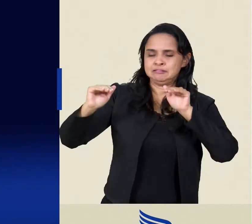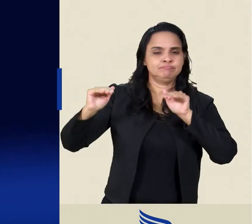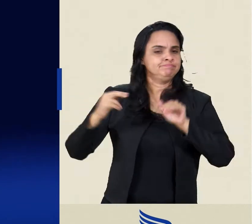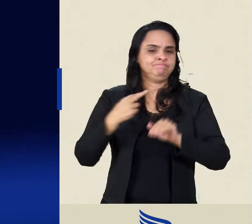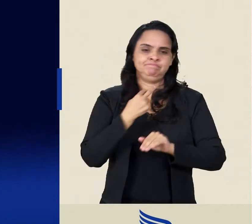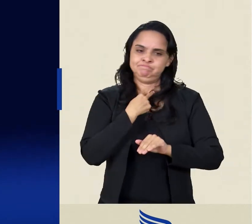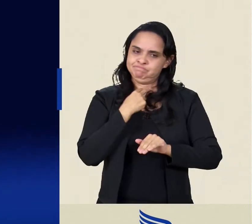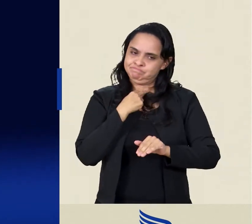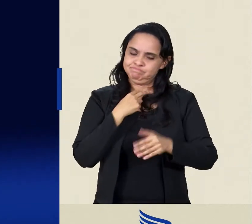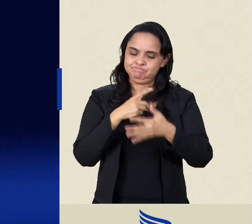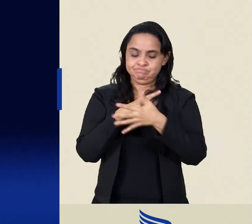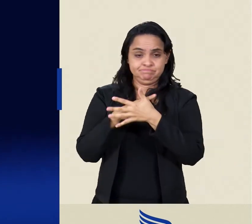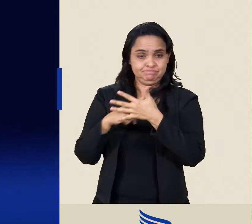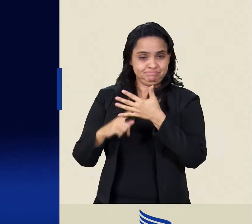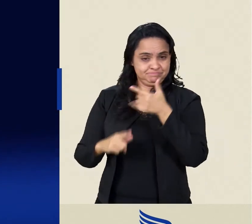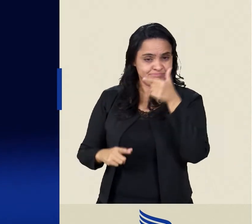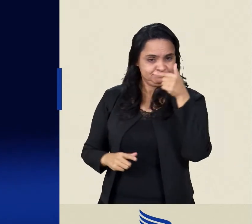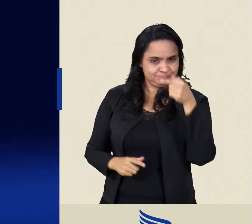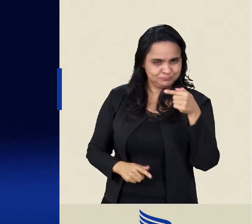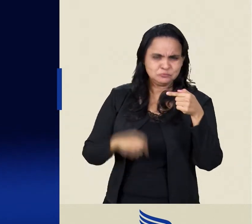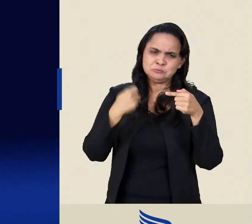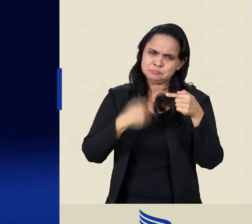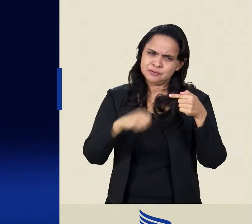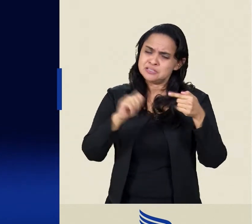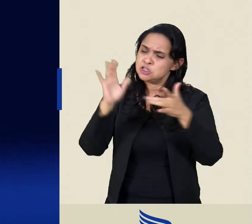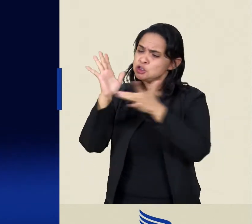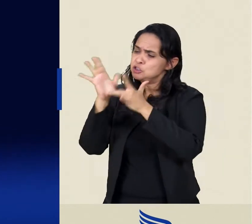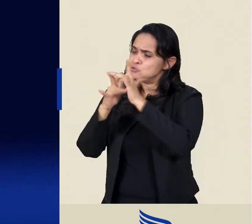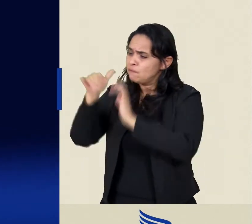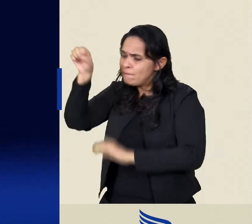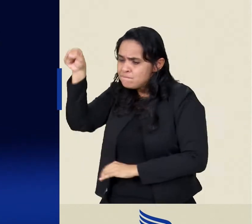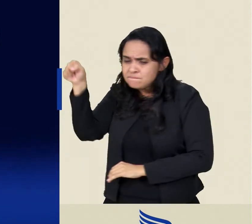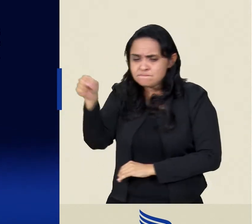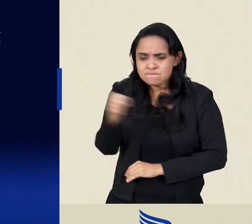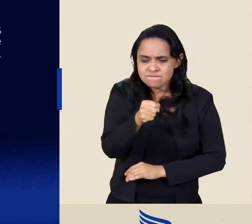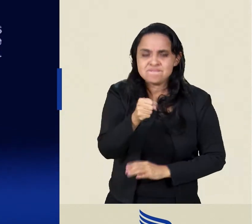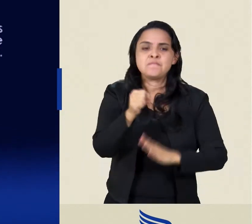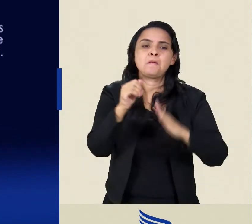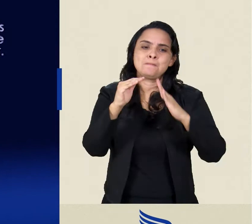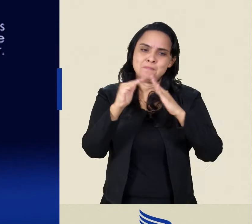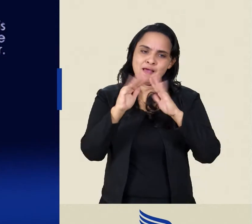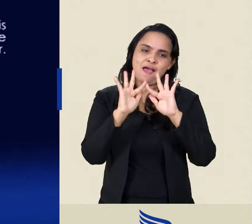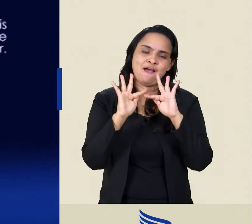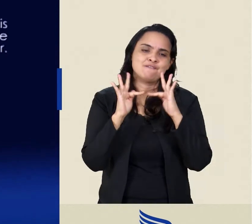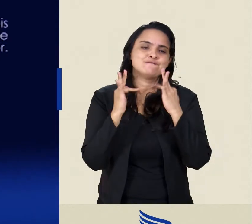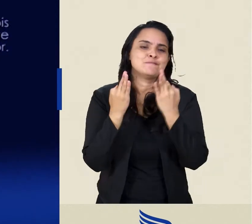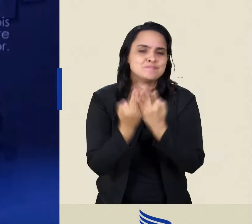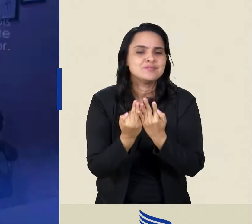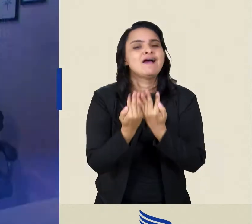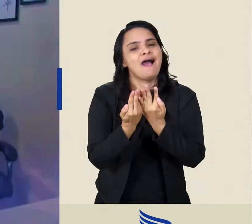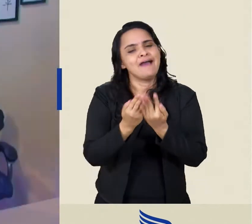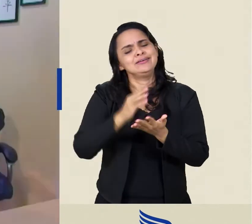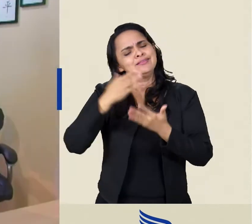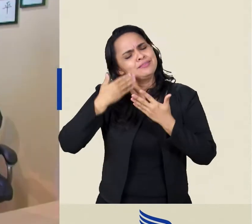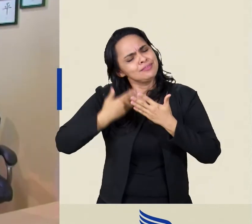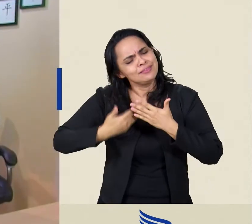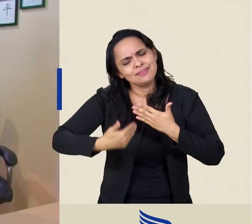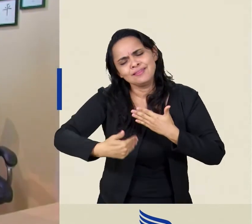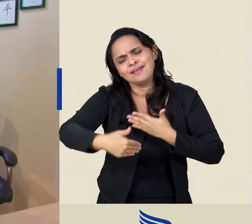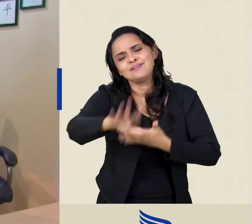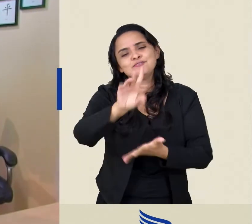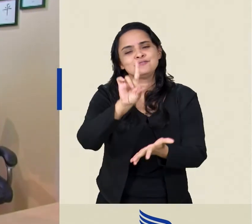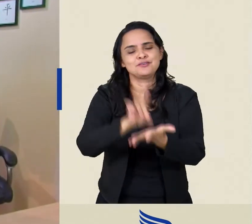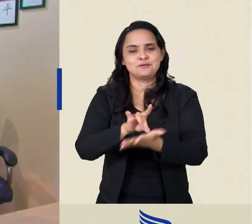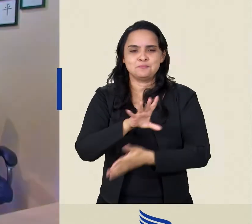Cristo deve reinar no lar, pois assim fluirá naturalmente o verdadeiro amor. Um